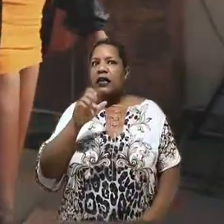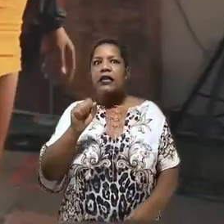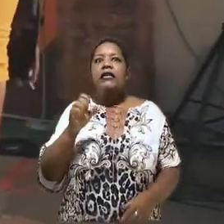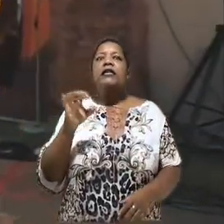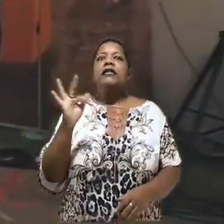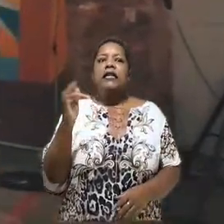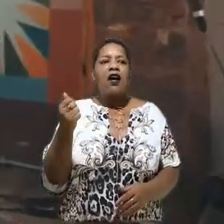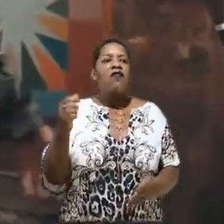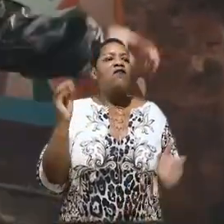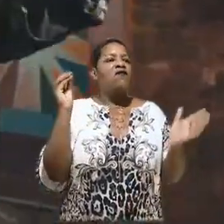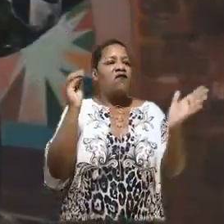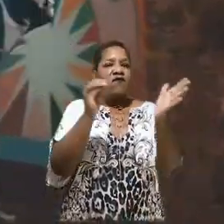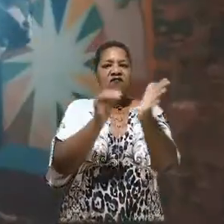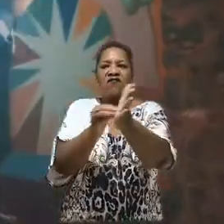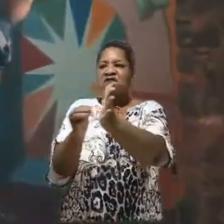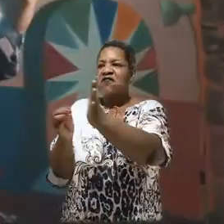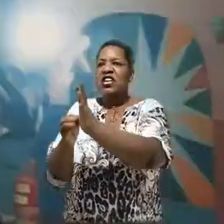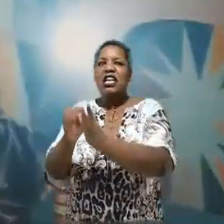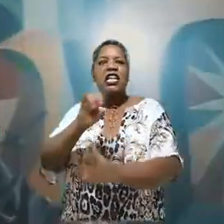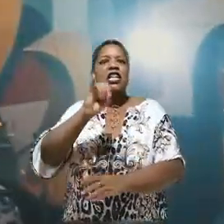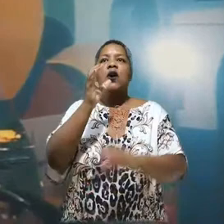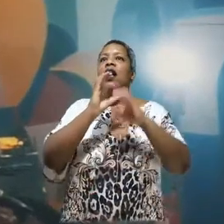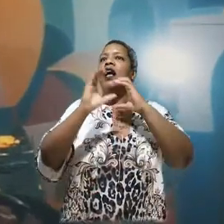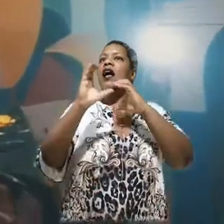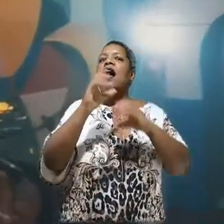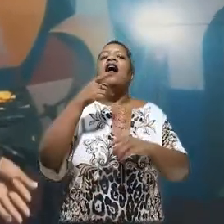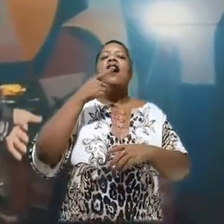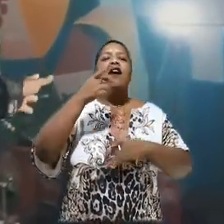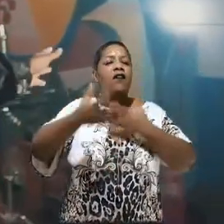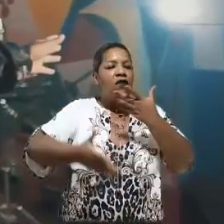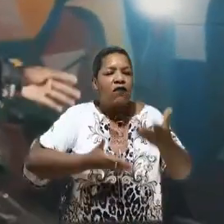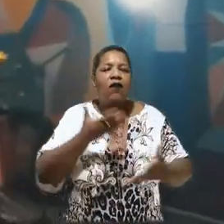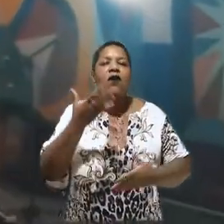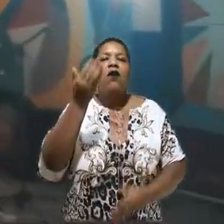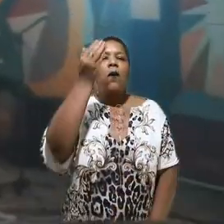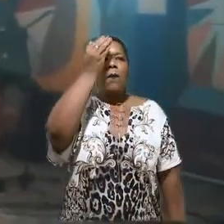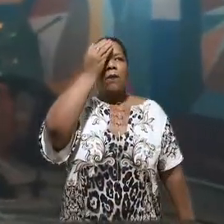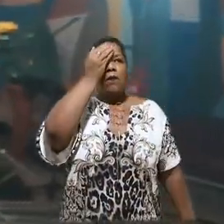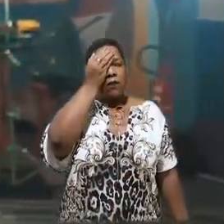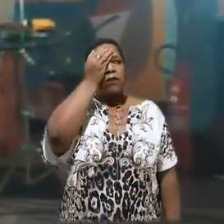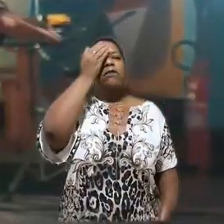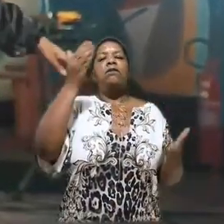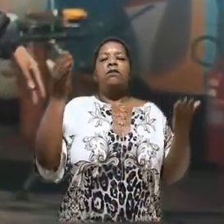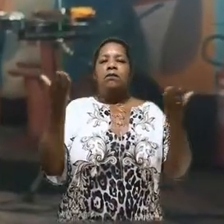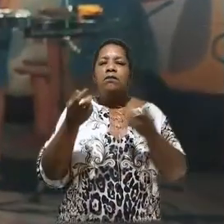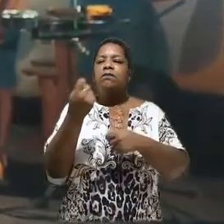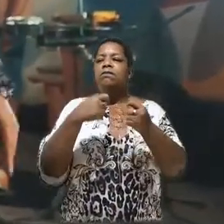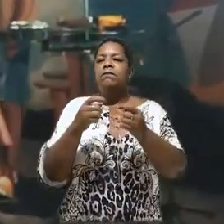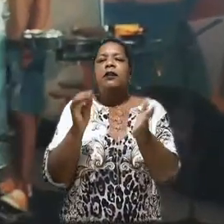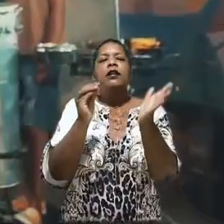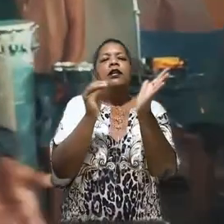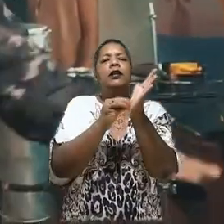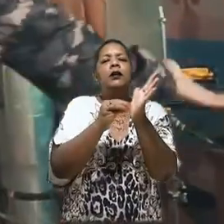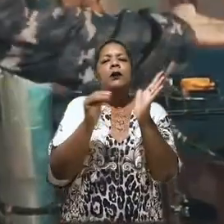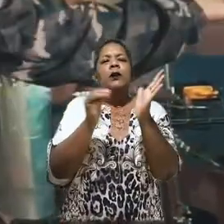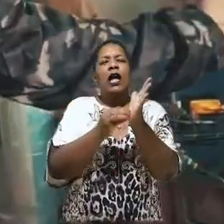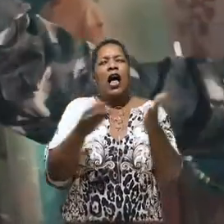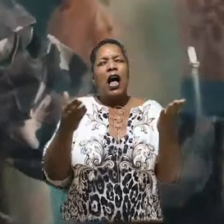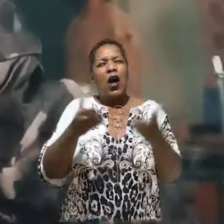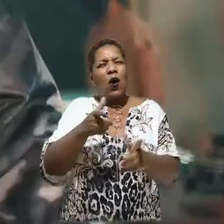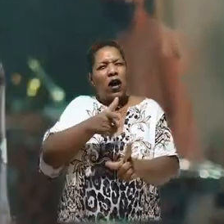produto está em falta quem nunca vai ter que desvendar uma parte do Pirata mercadoria e quarta